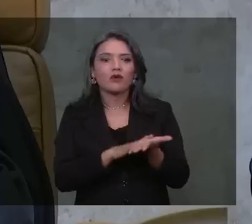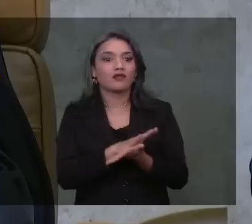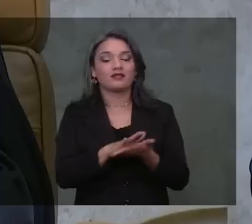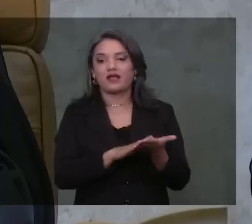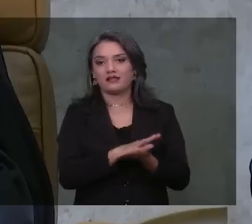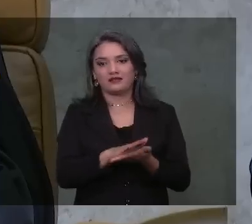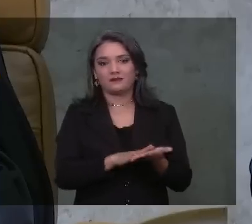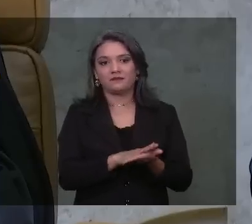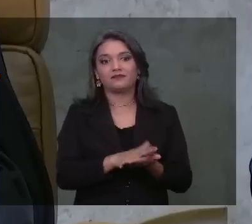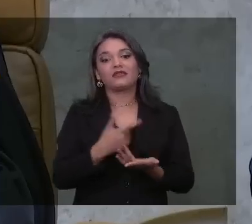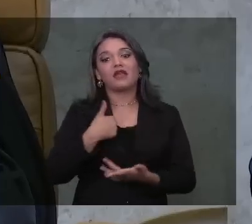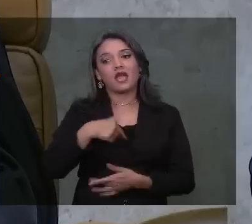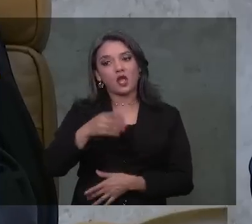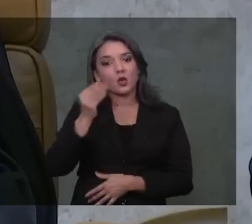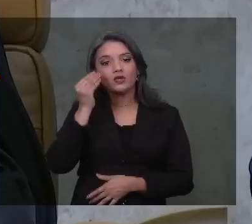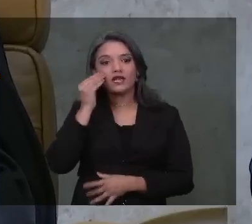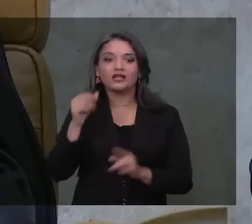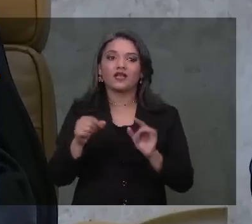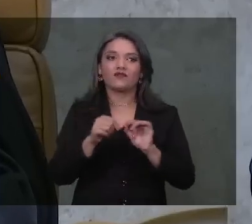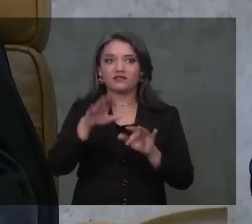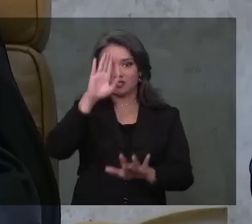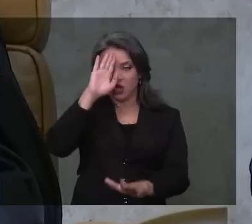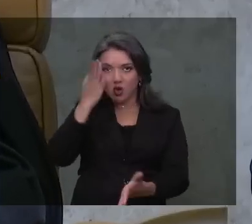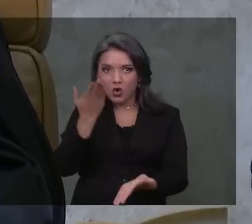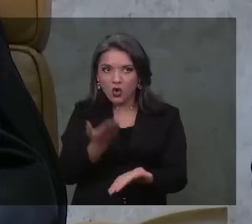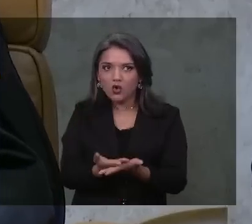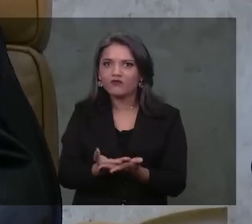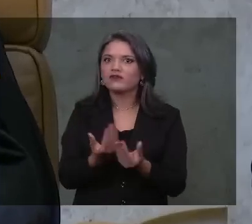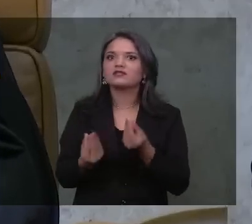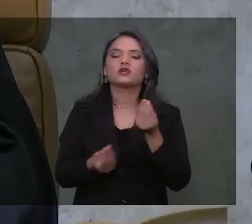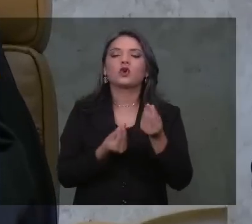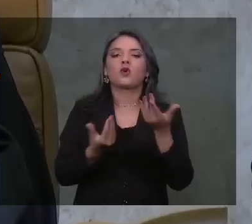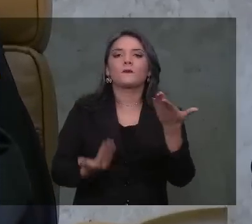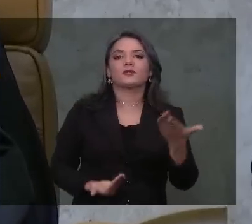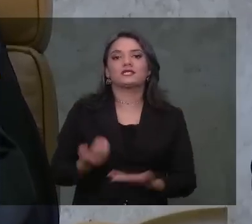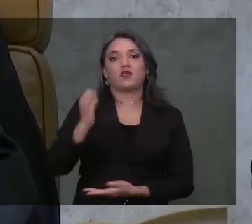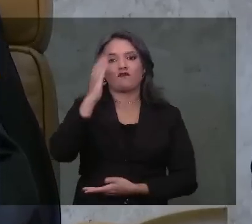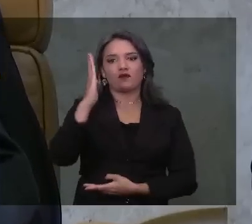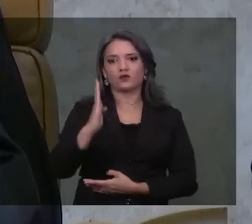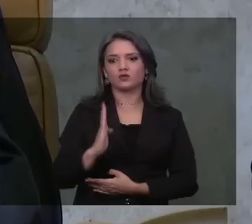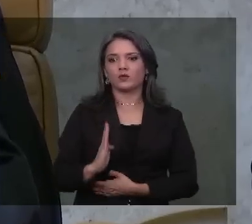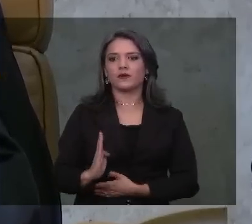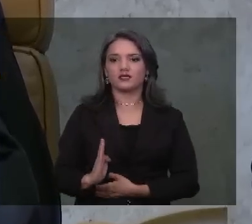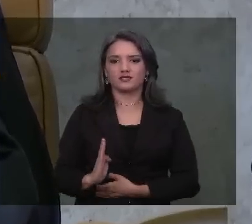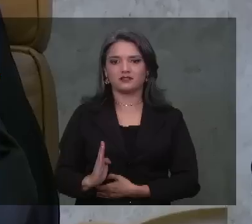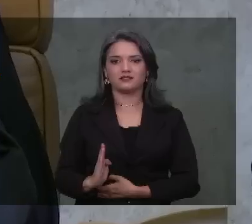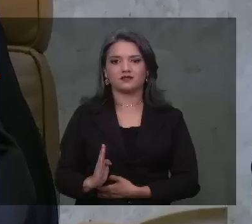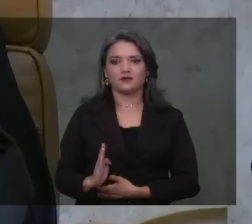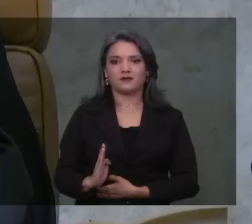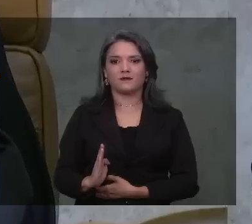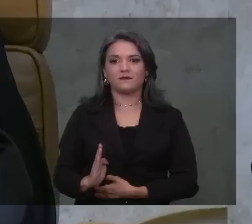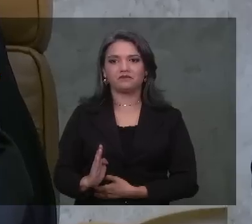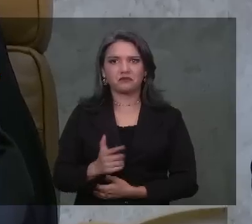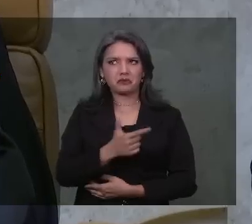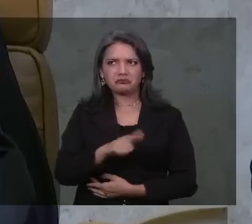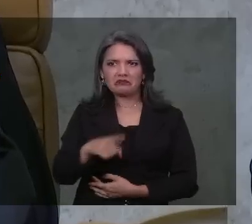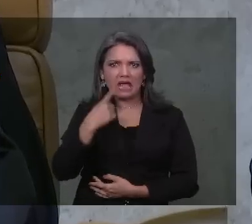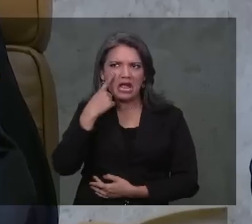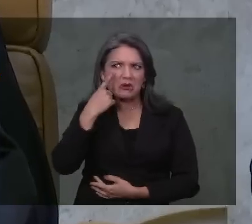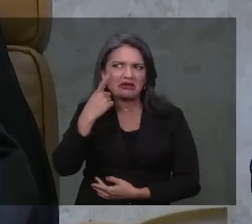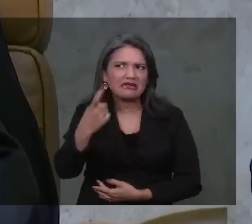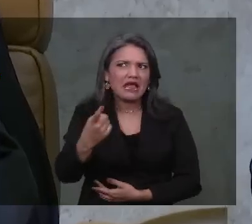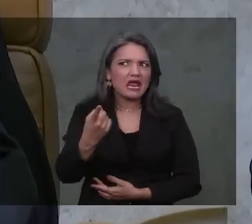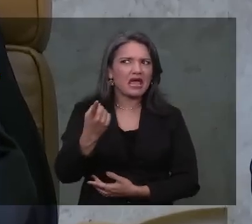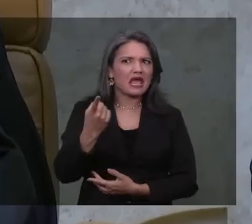Procurei retribuir a confiança, servindo ao Brasil, sem jamais ter qualquer outro interesse ou